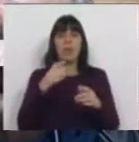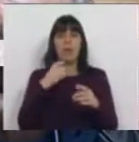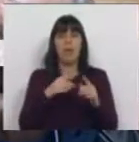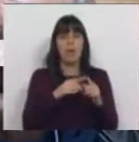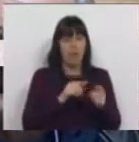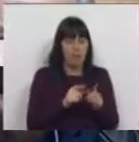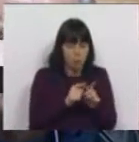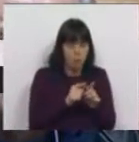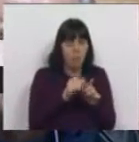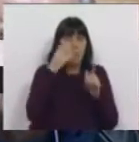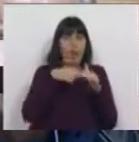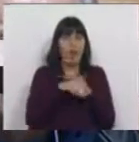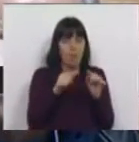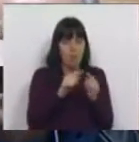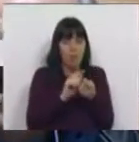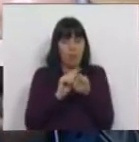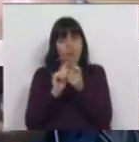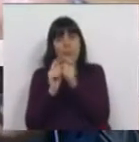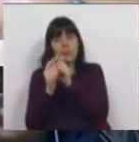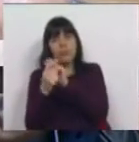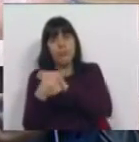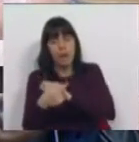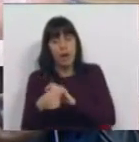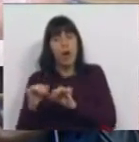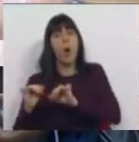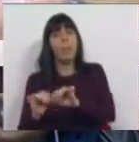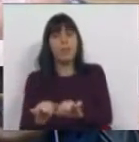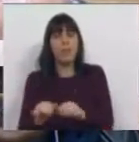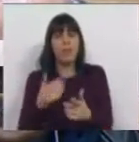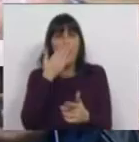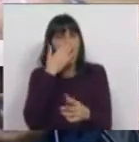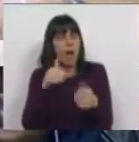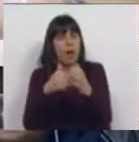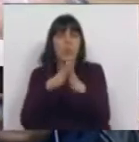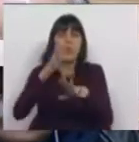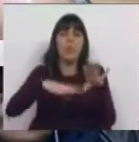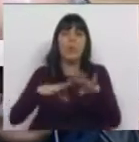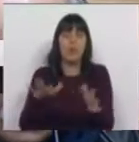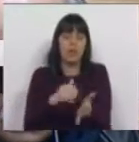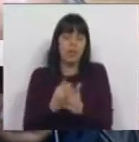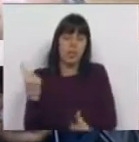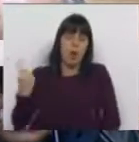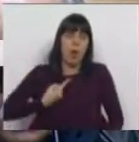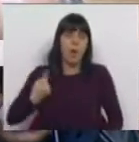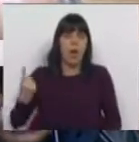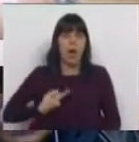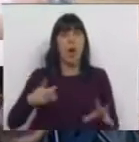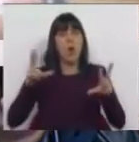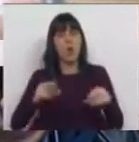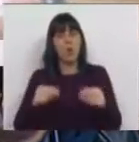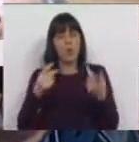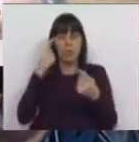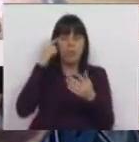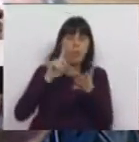depois transforma, passando à sua posição na oposição, garantindo que tudo o que fez foi sempre obrigado e nunca por